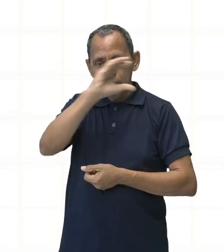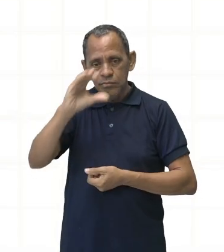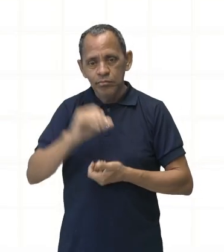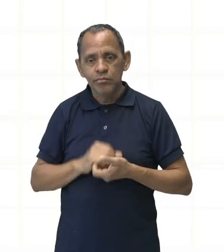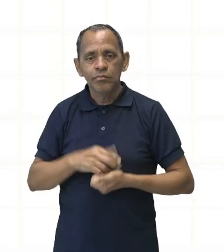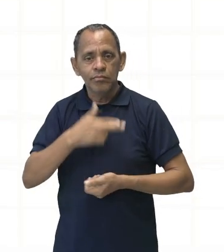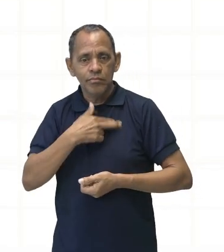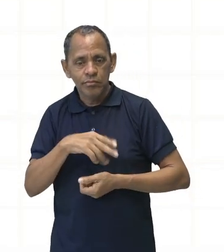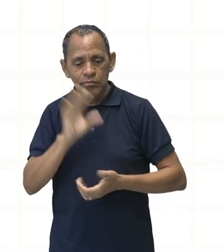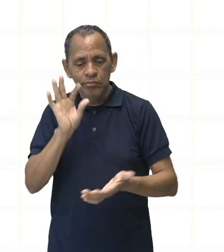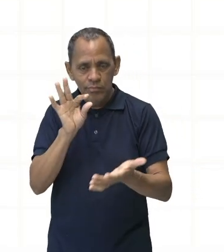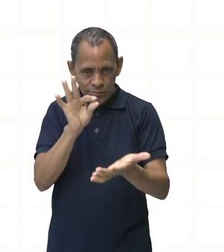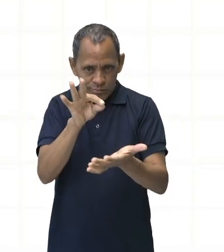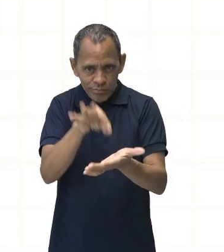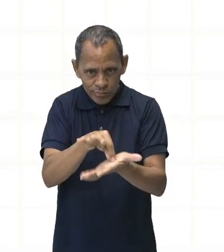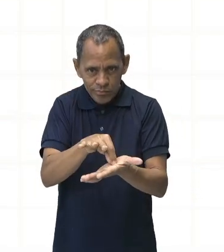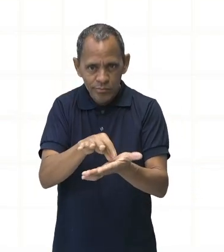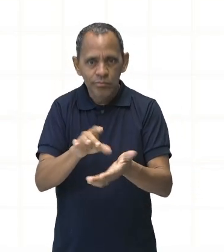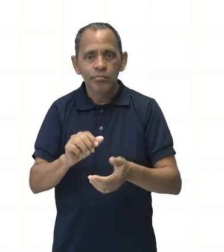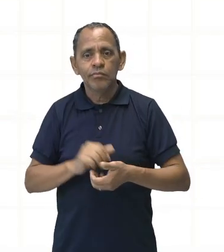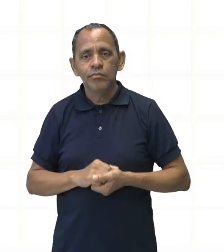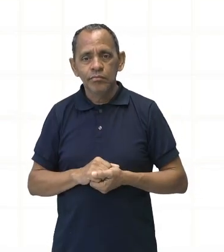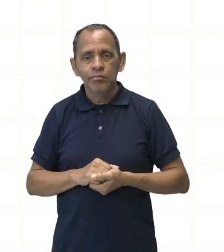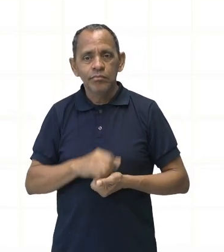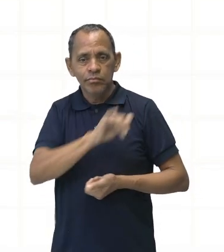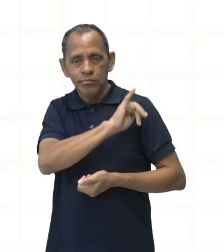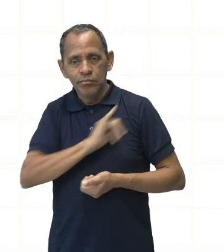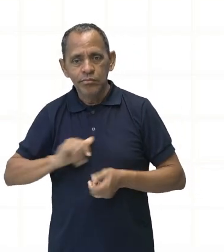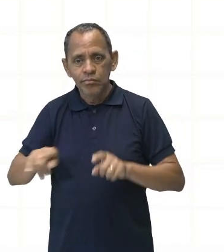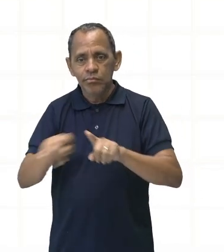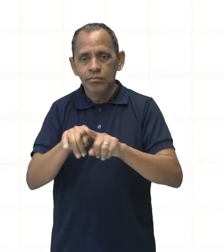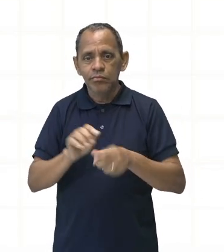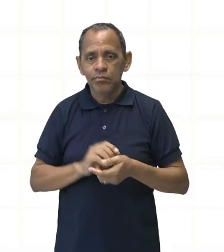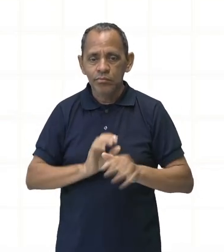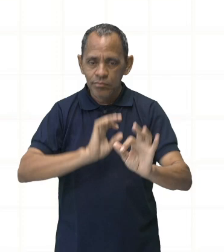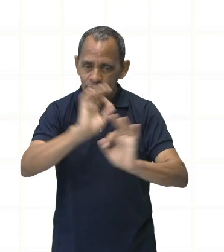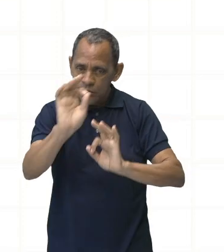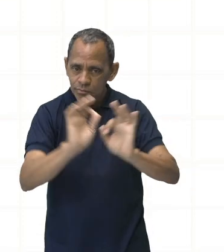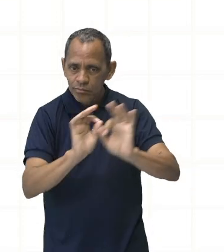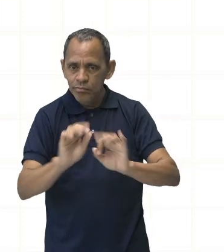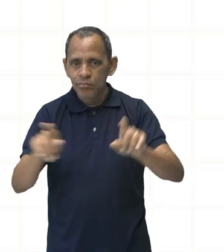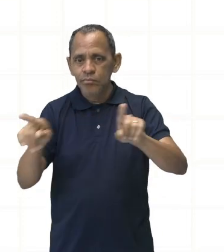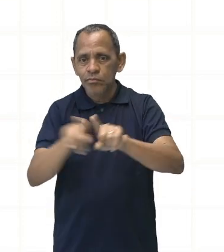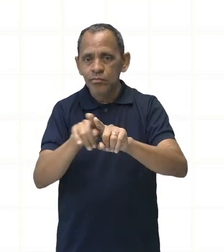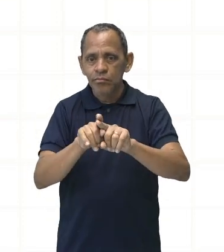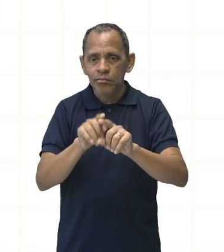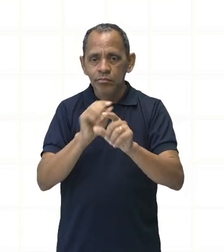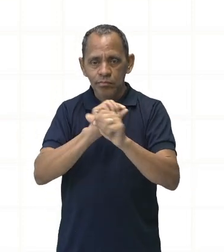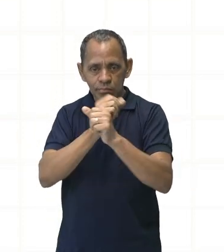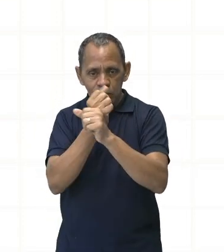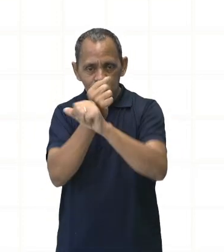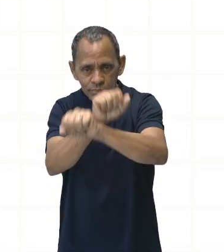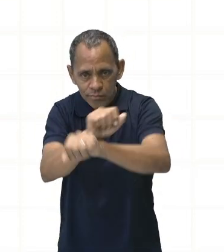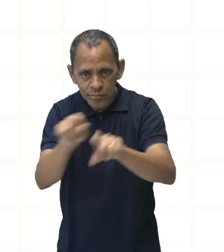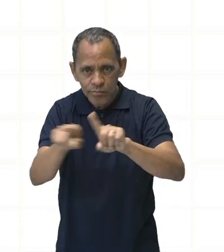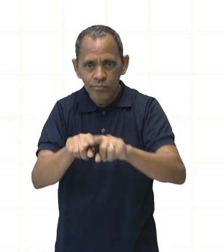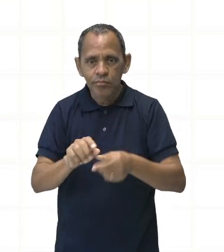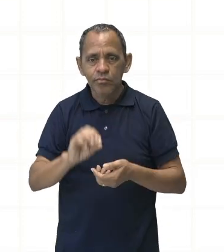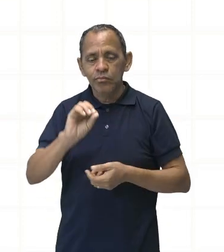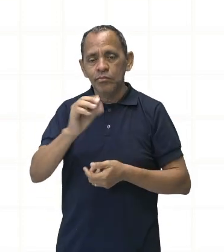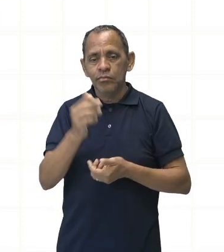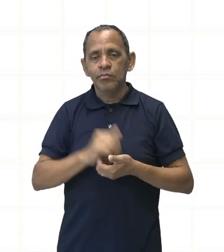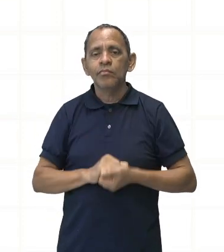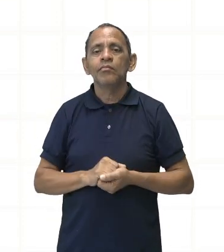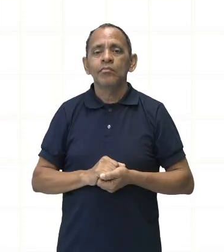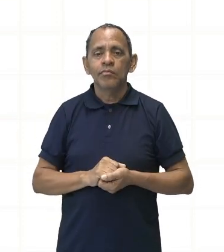religião oficial do Império e a manutenção da escravidão ou